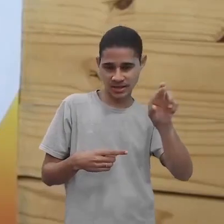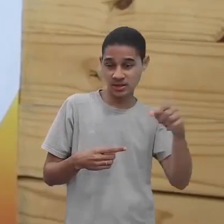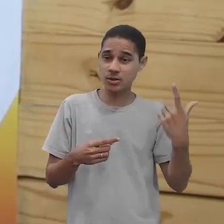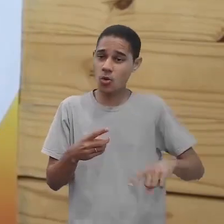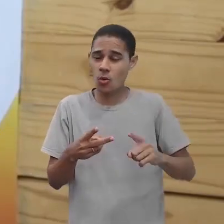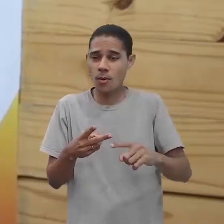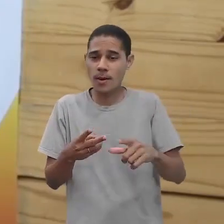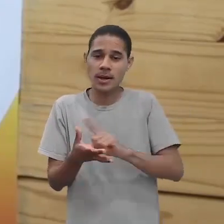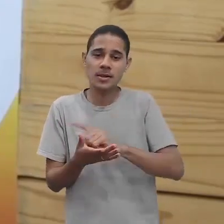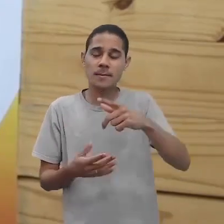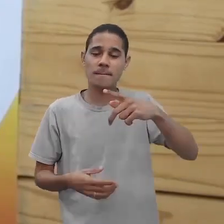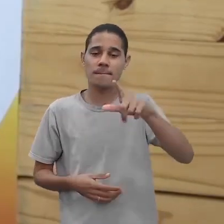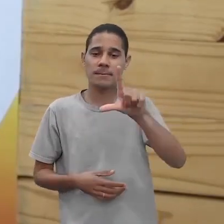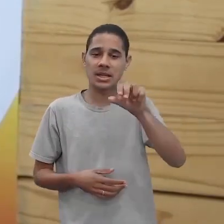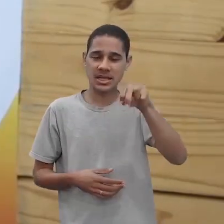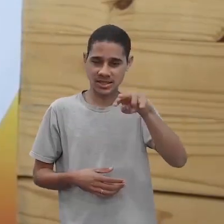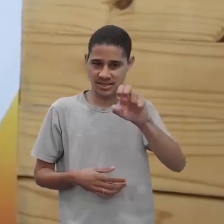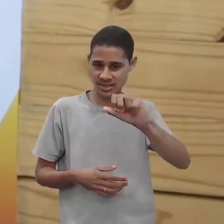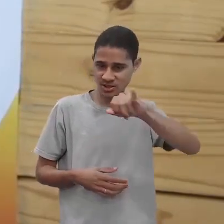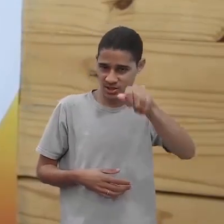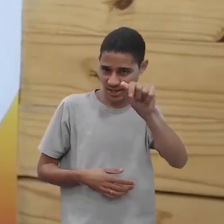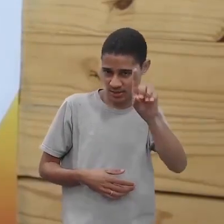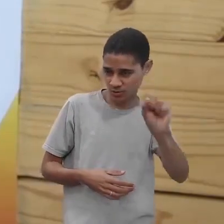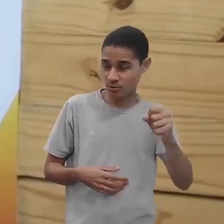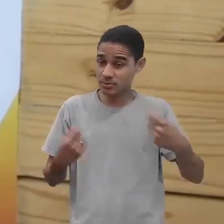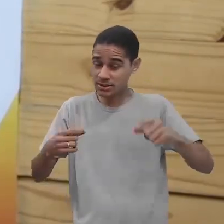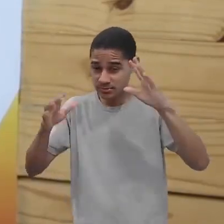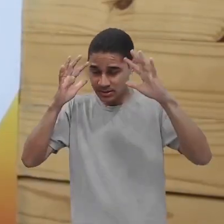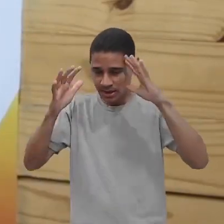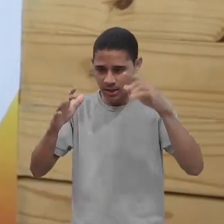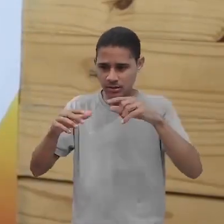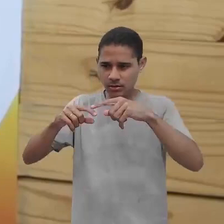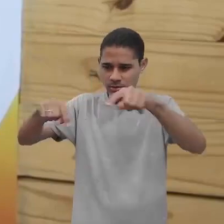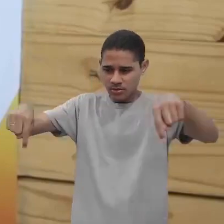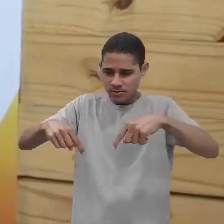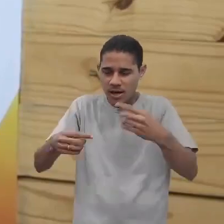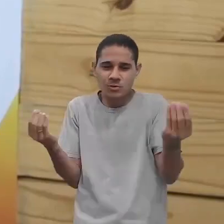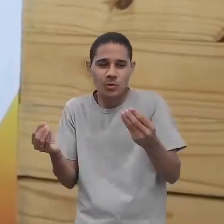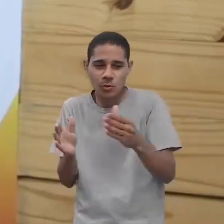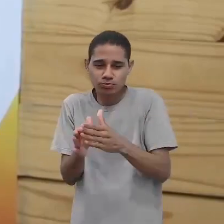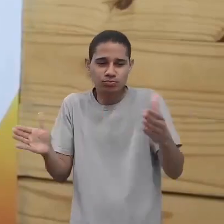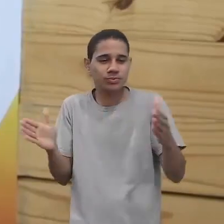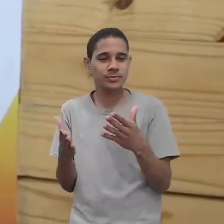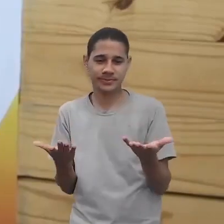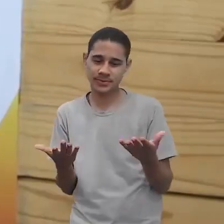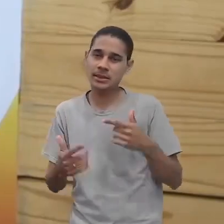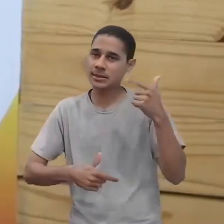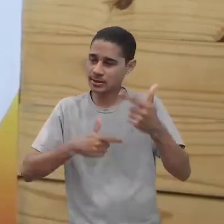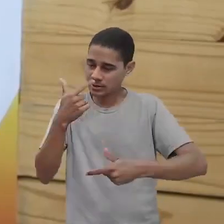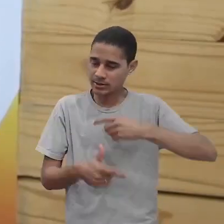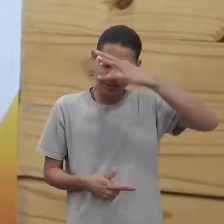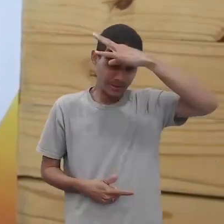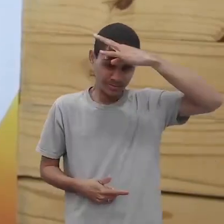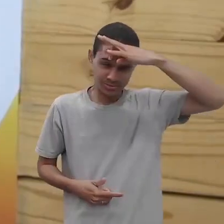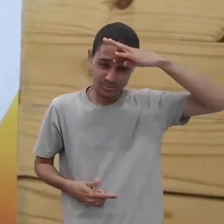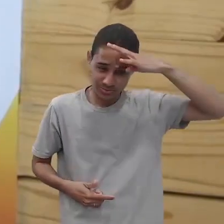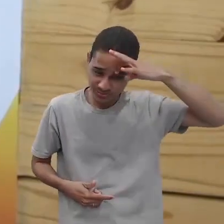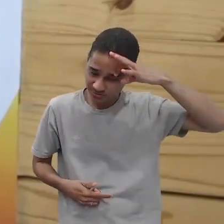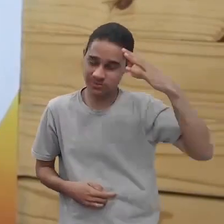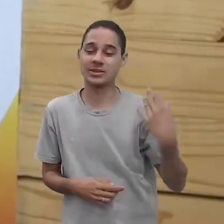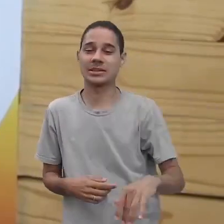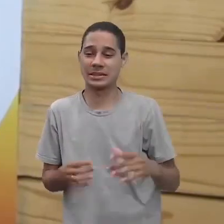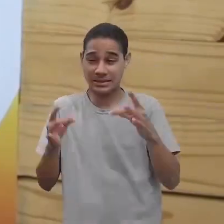toda a noção e as dimensões desse espaço. Então, é um trabalho muito árduo, realmente, bem cheio